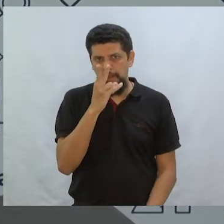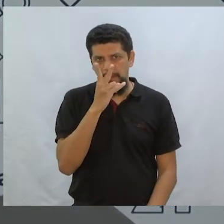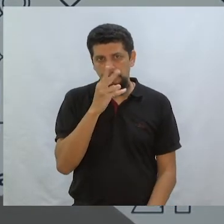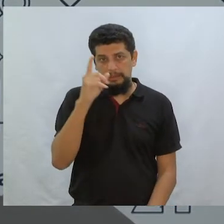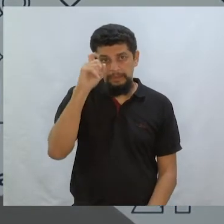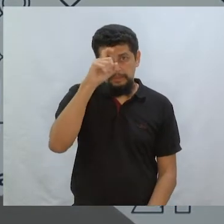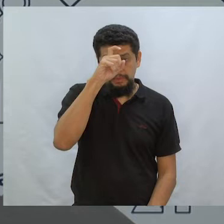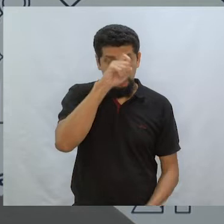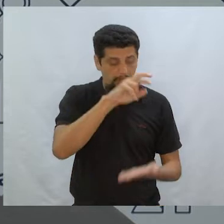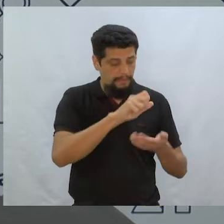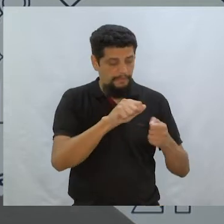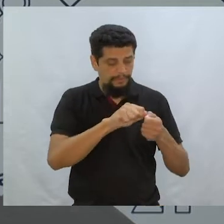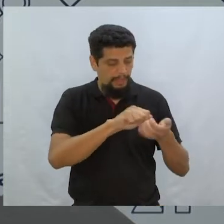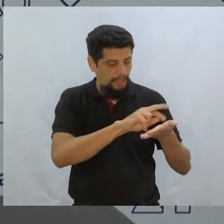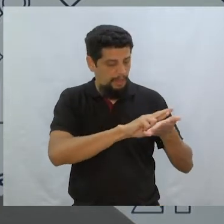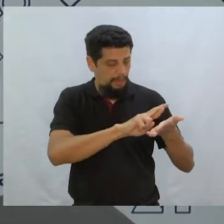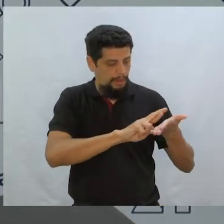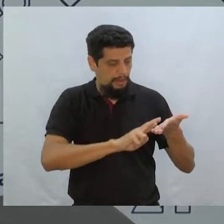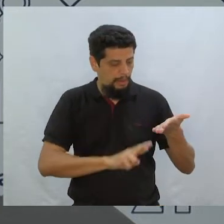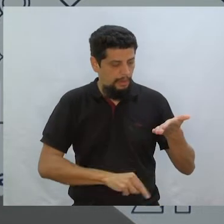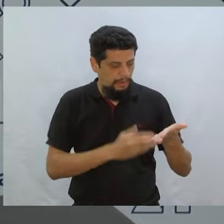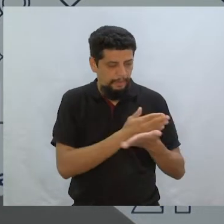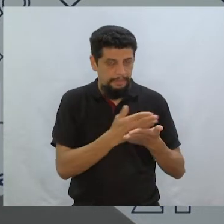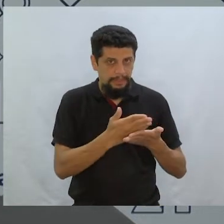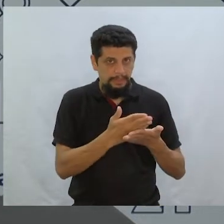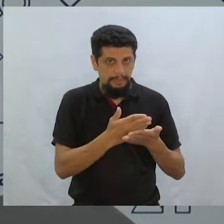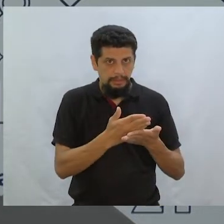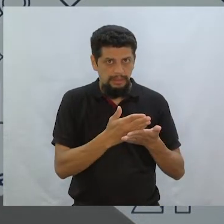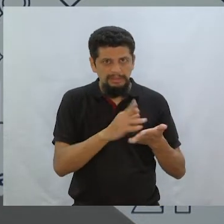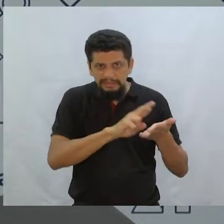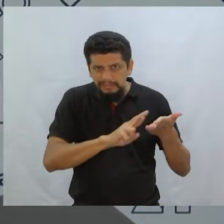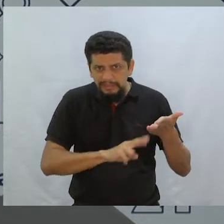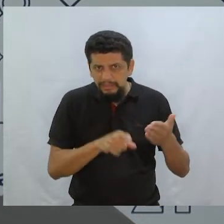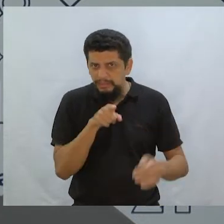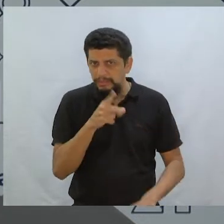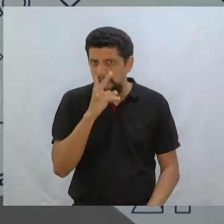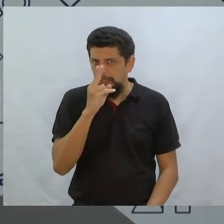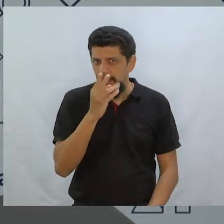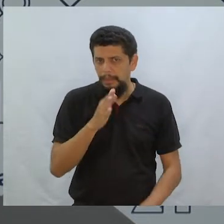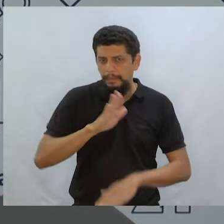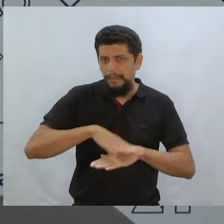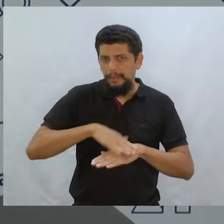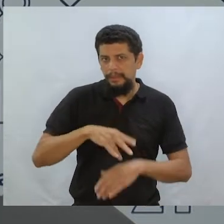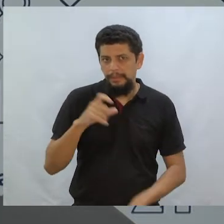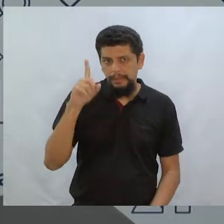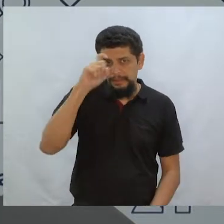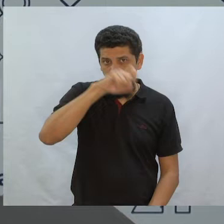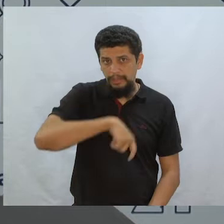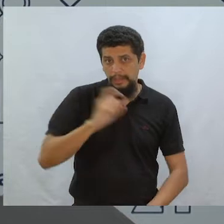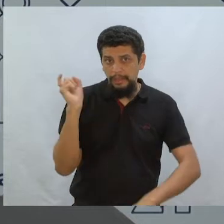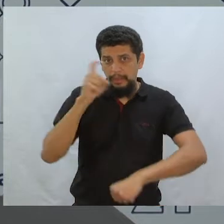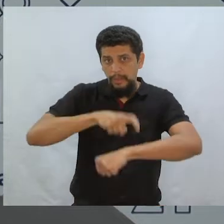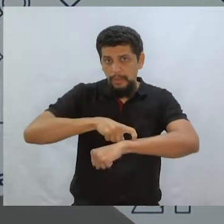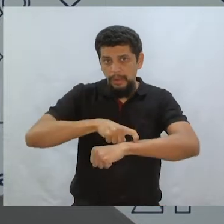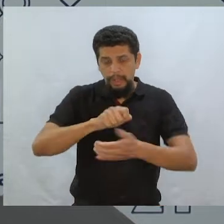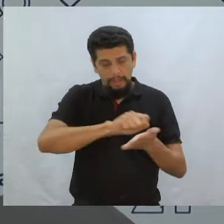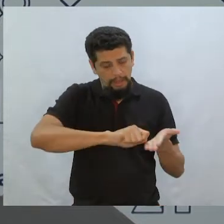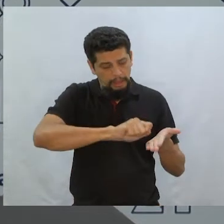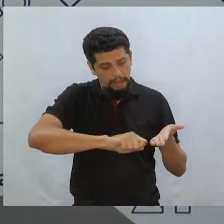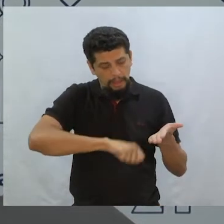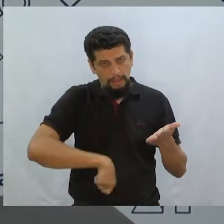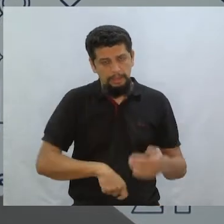difícil uma redação começar ali uma redação o que você acha mais difícil na hora de